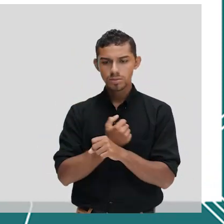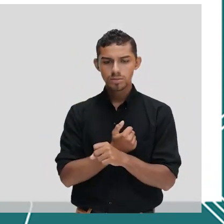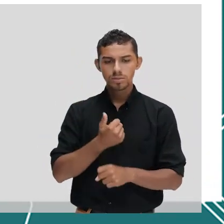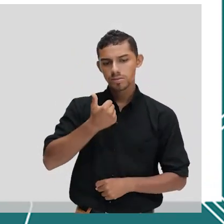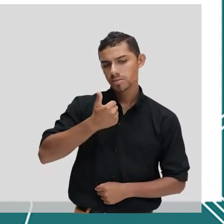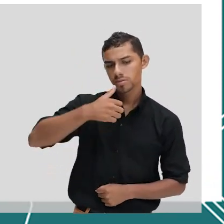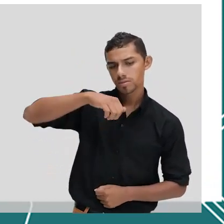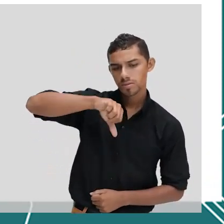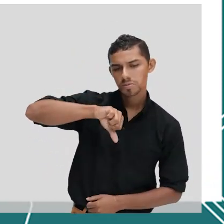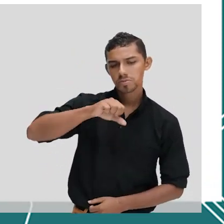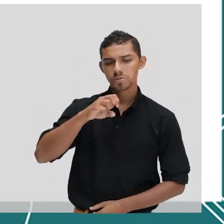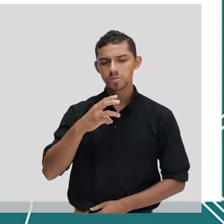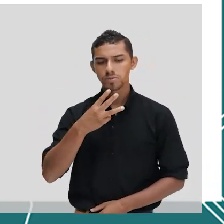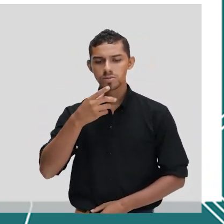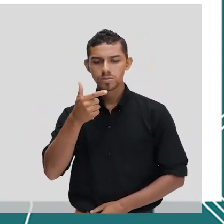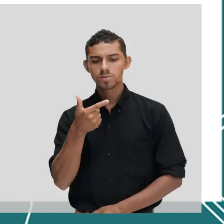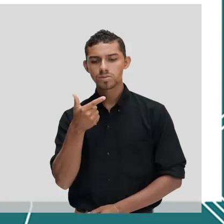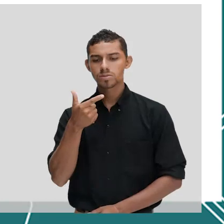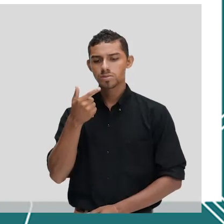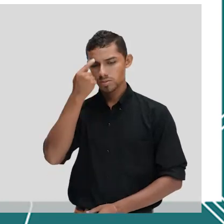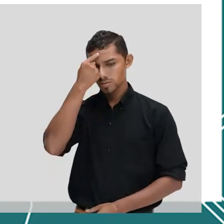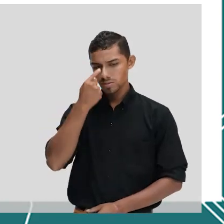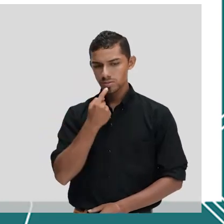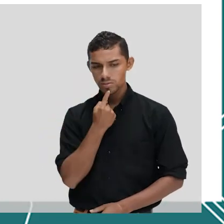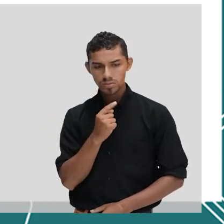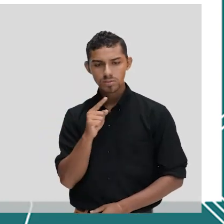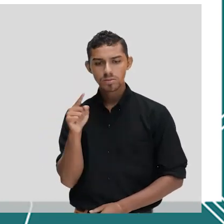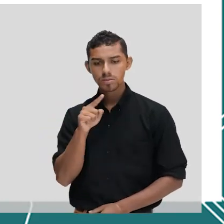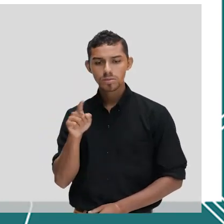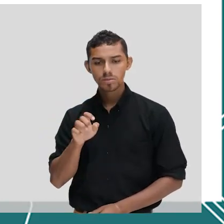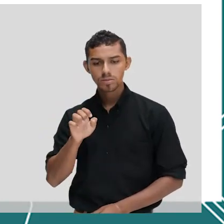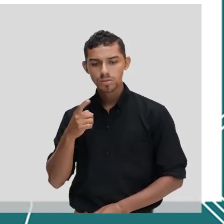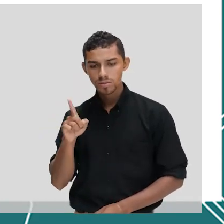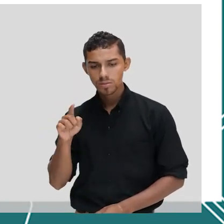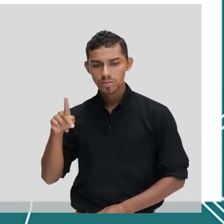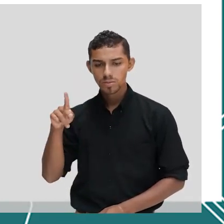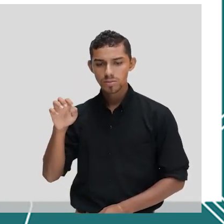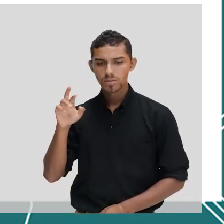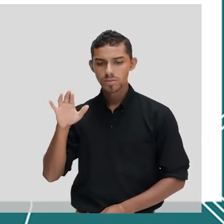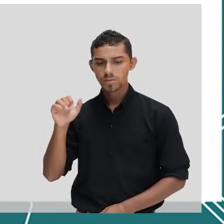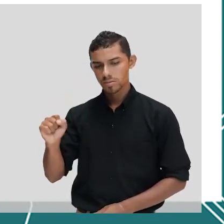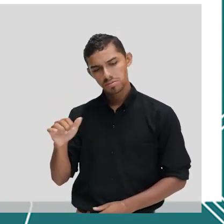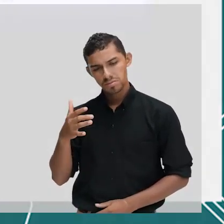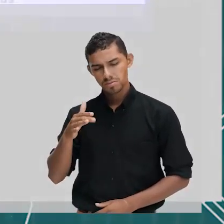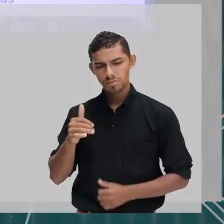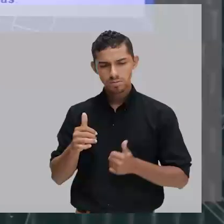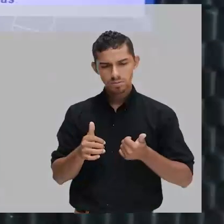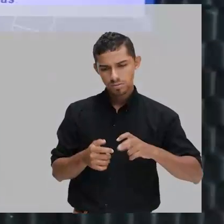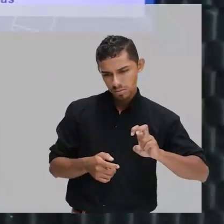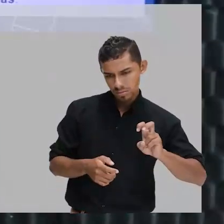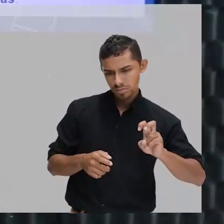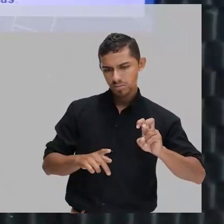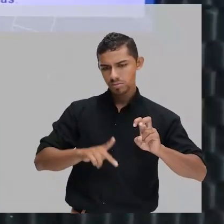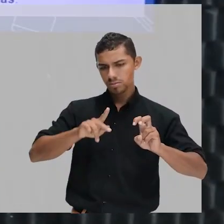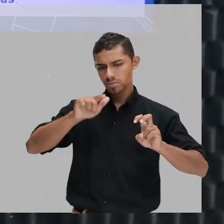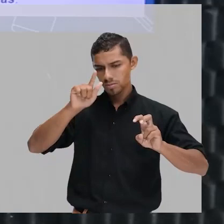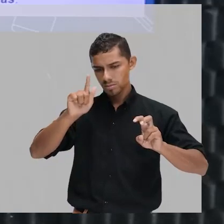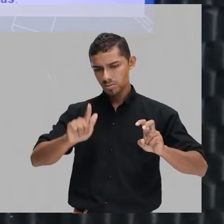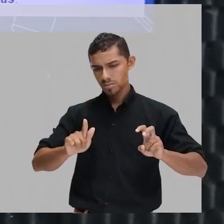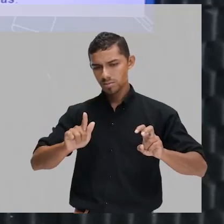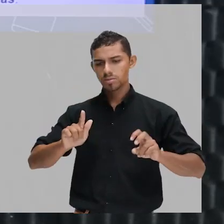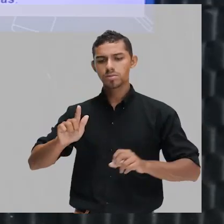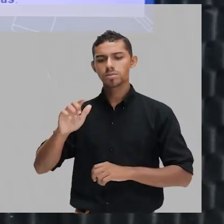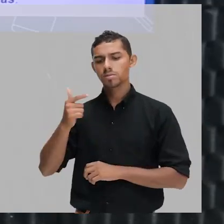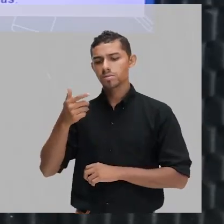Olinda com a figura do Zé Pereira. E esses bonecos pesam de 15 a 20 quilos. Cada manipulador fica a mais ou